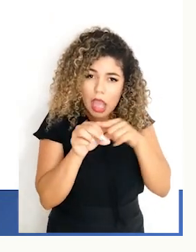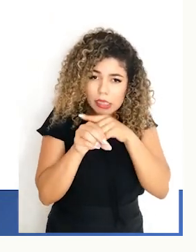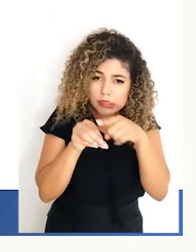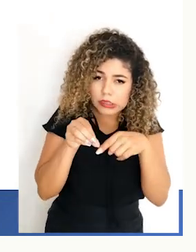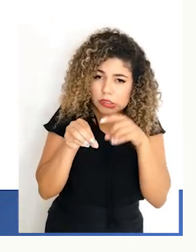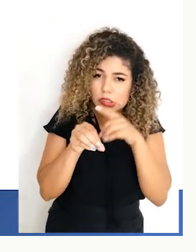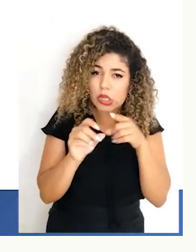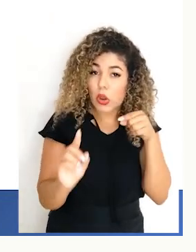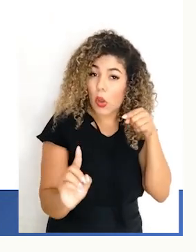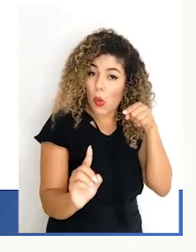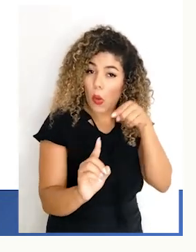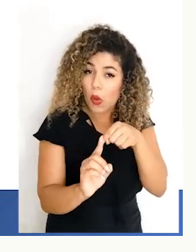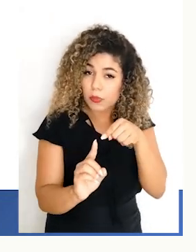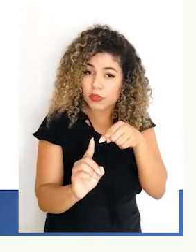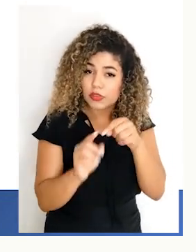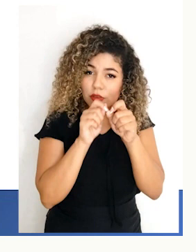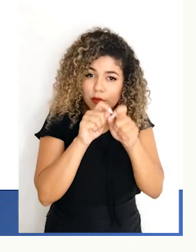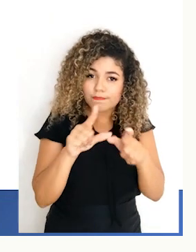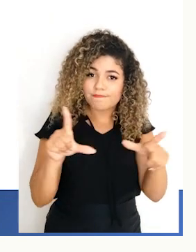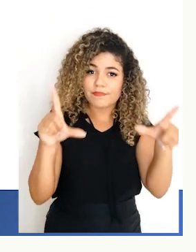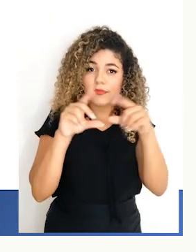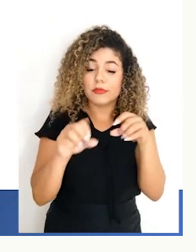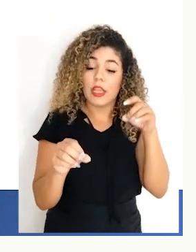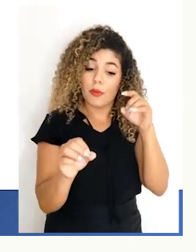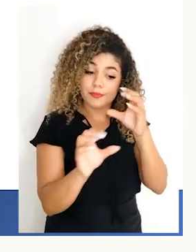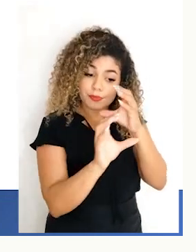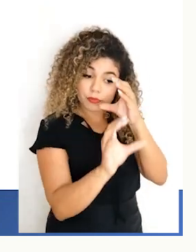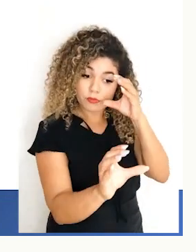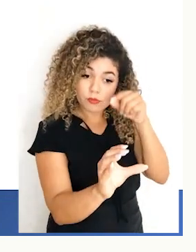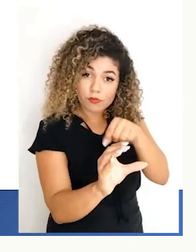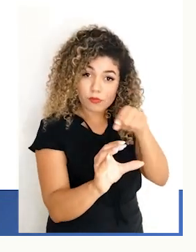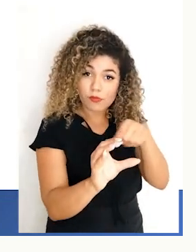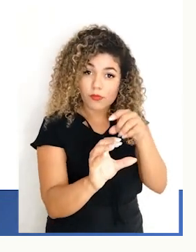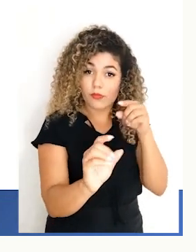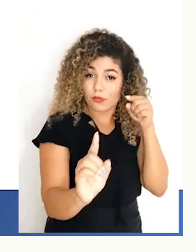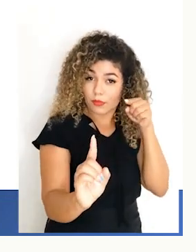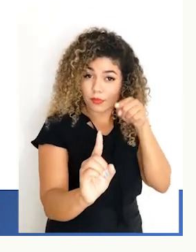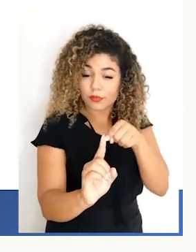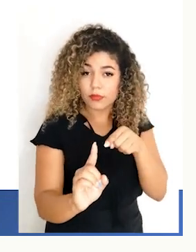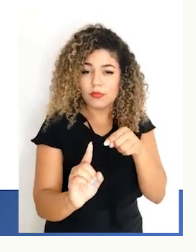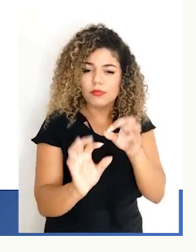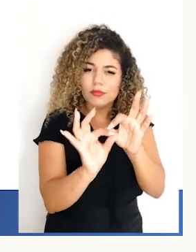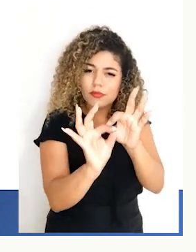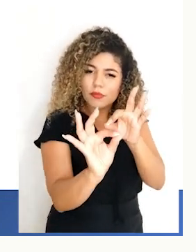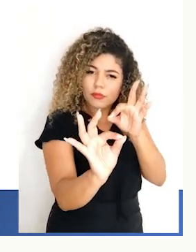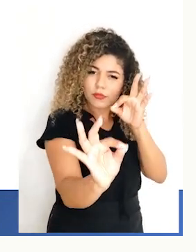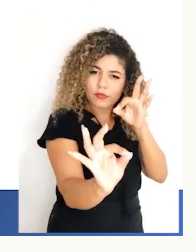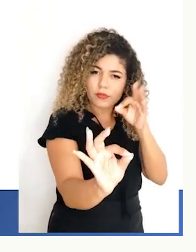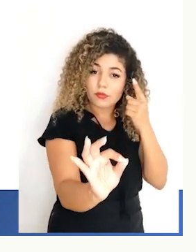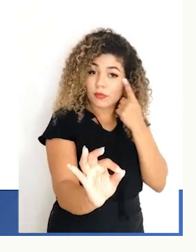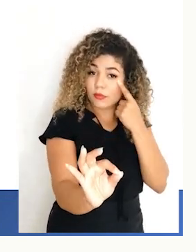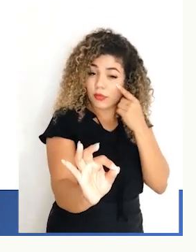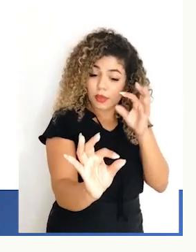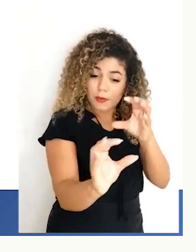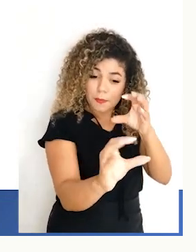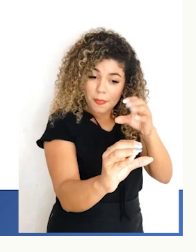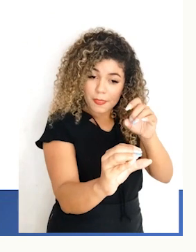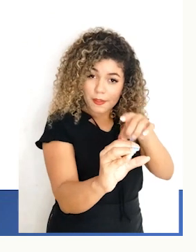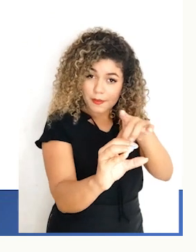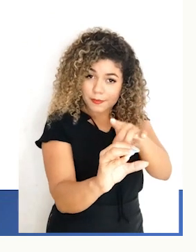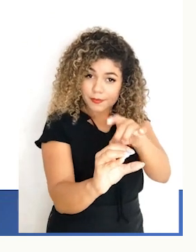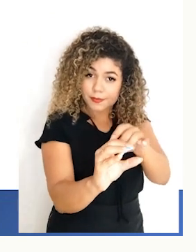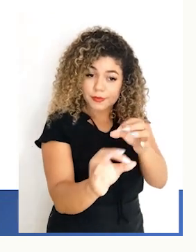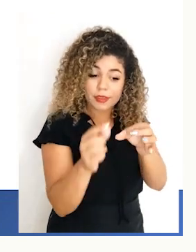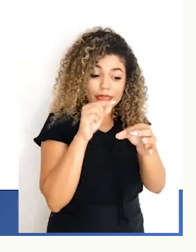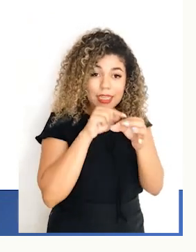objetiva, que está mais distante do olho do observador, e a lente ocular, que está próxima do olho do observador. Então,